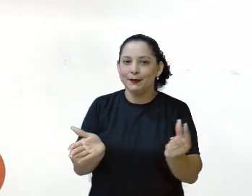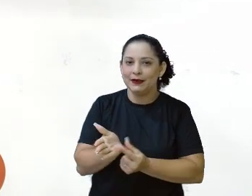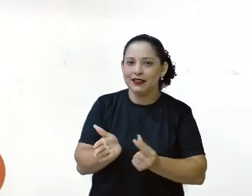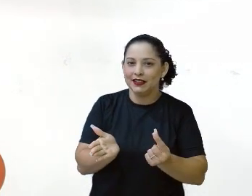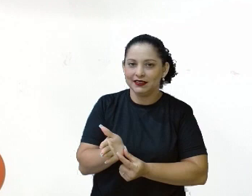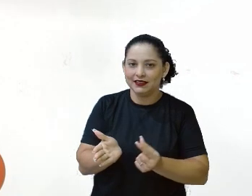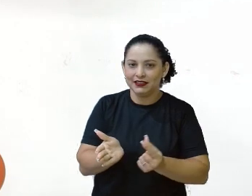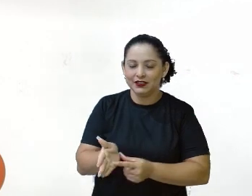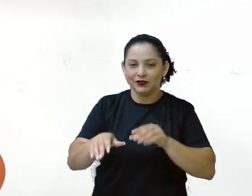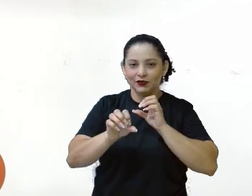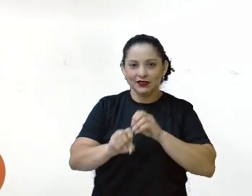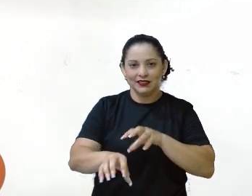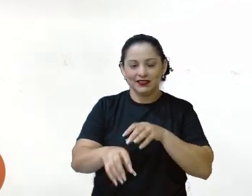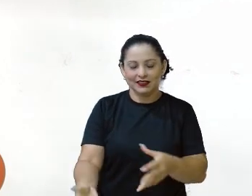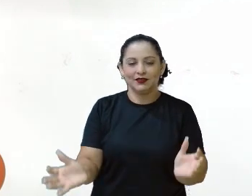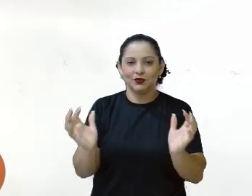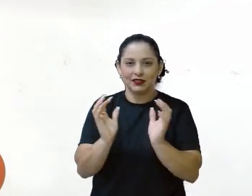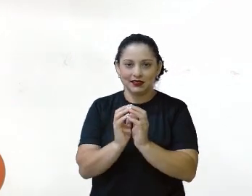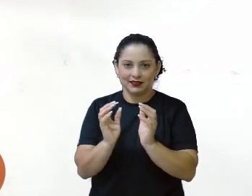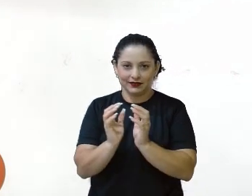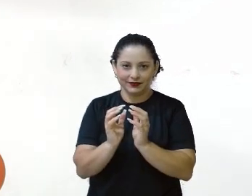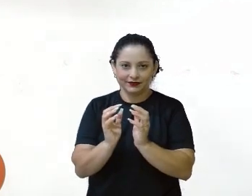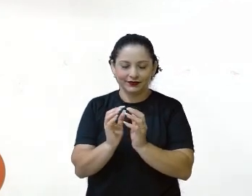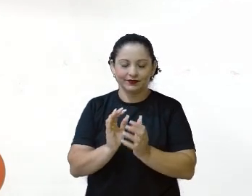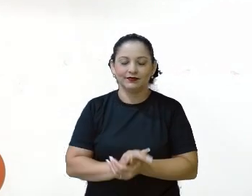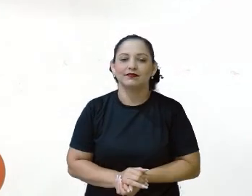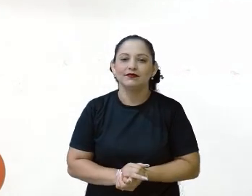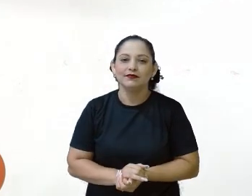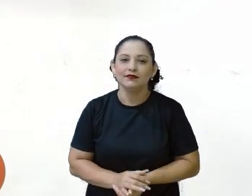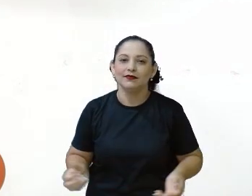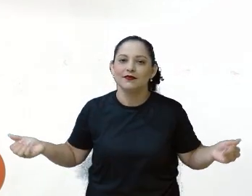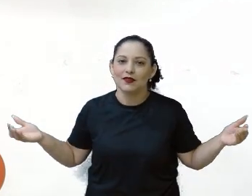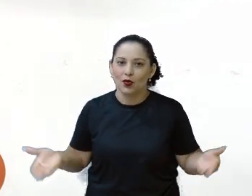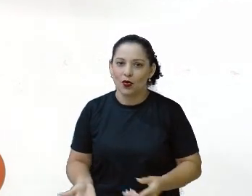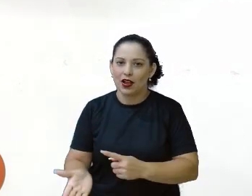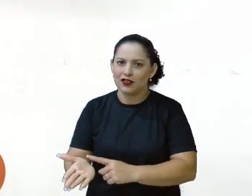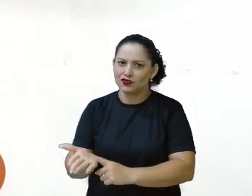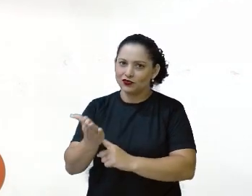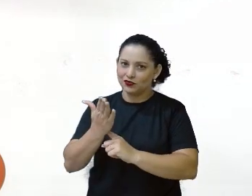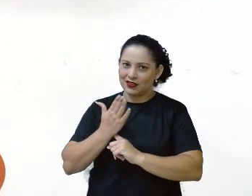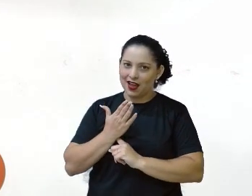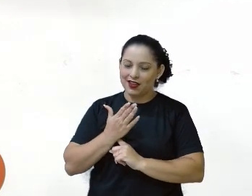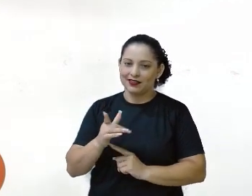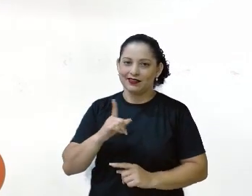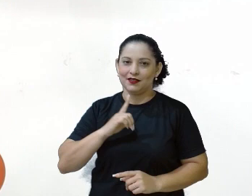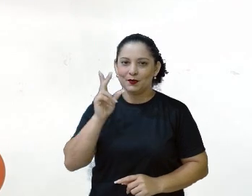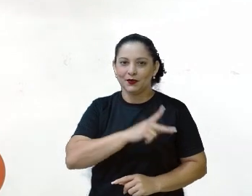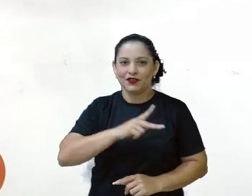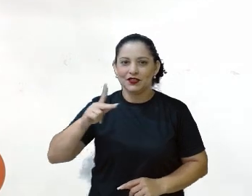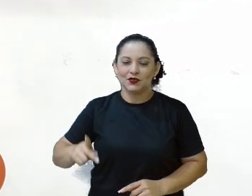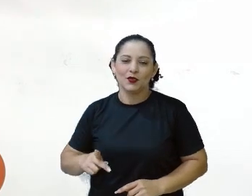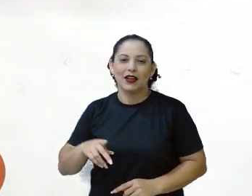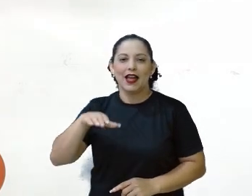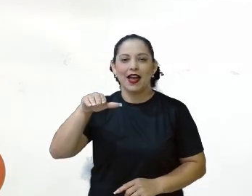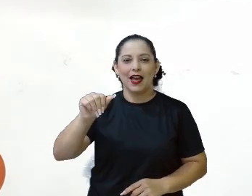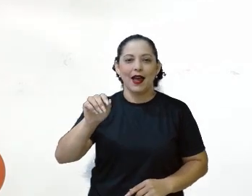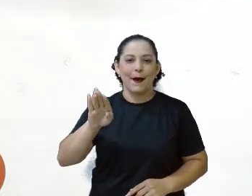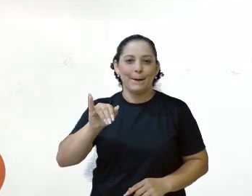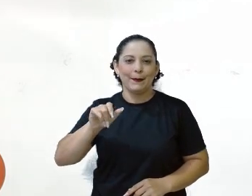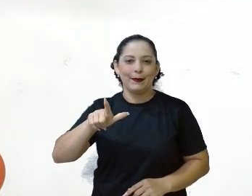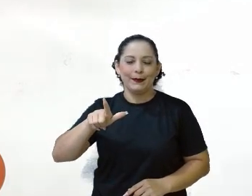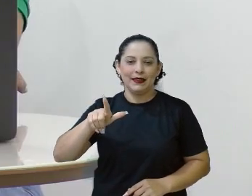do Educa Recife. Para me ajudar na interação, a professora Abigail Viana está